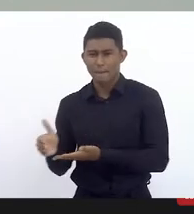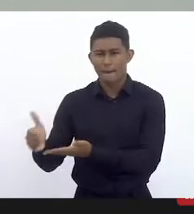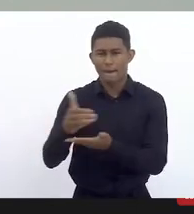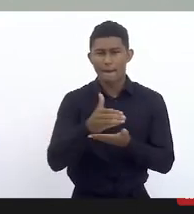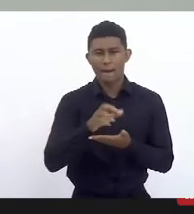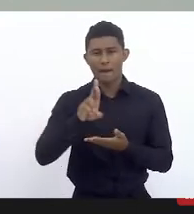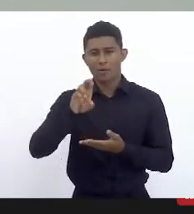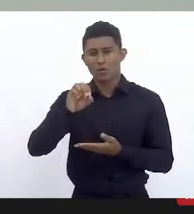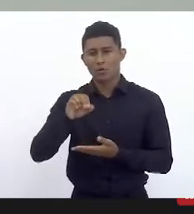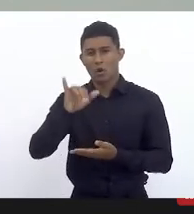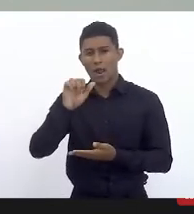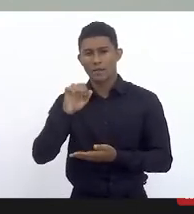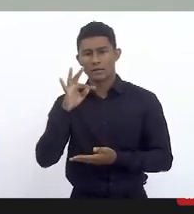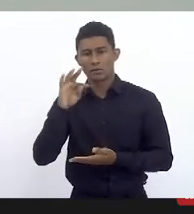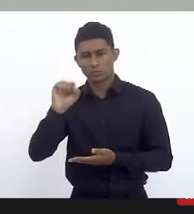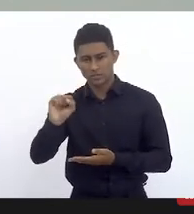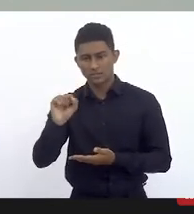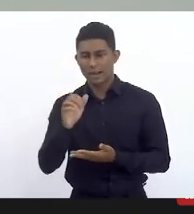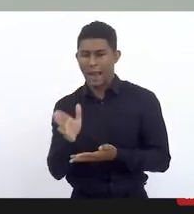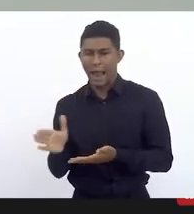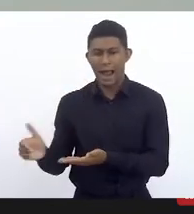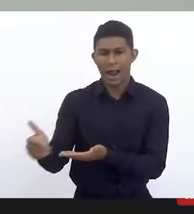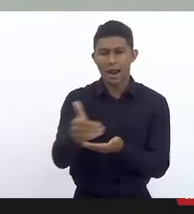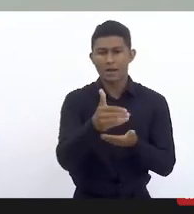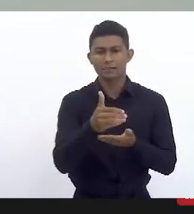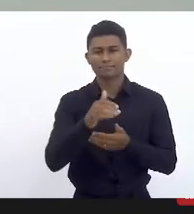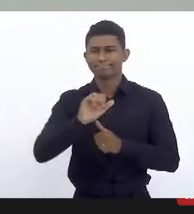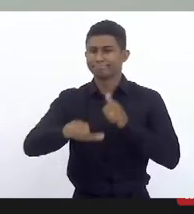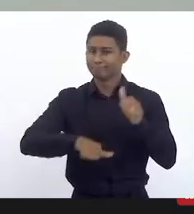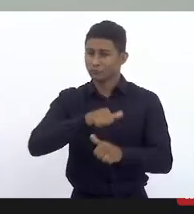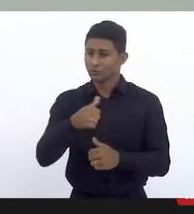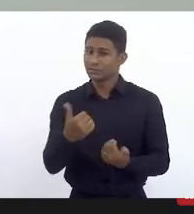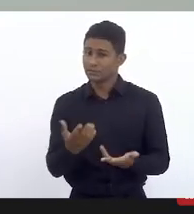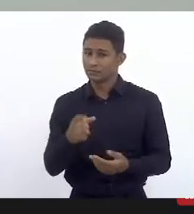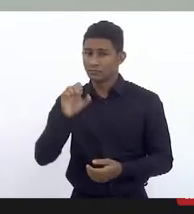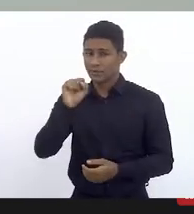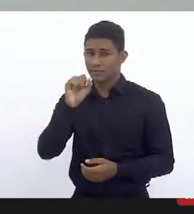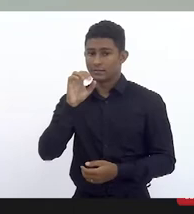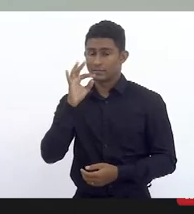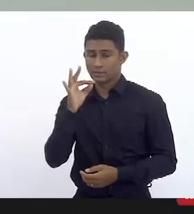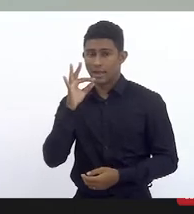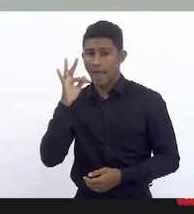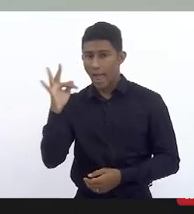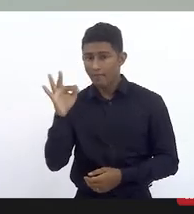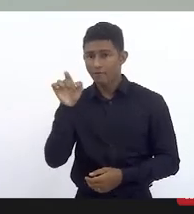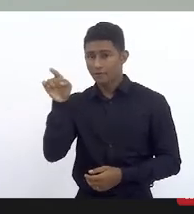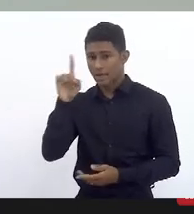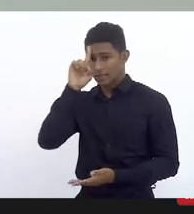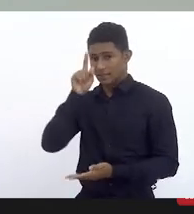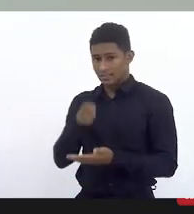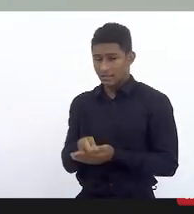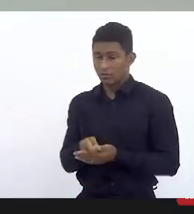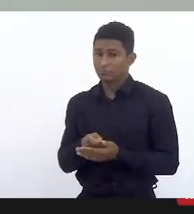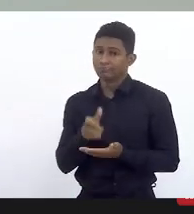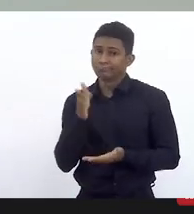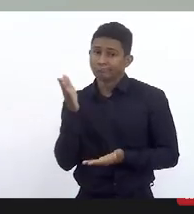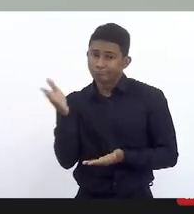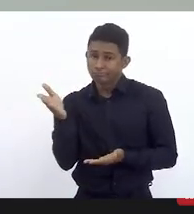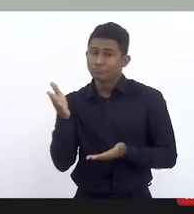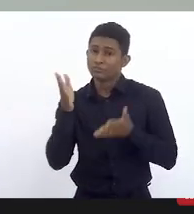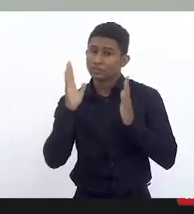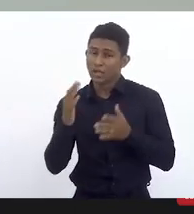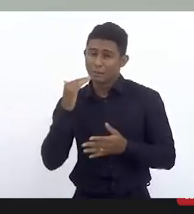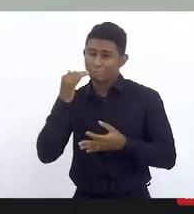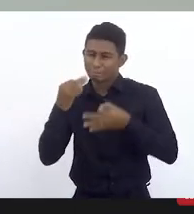pode ter, no futuro, dependendo de uma decisão aí do STF na ADI, que está para ser julgada,